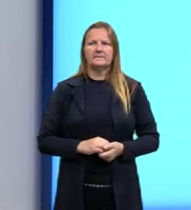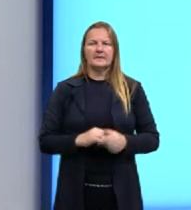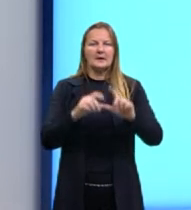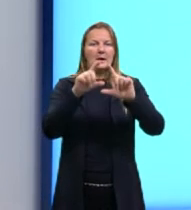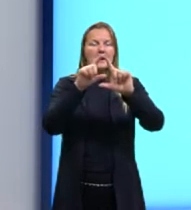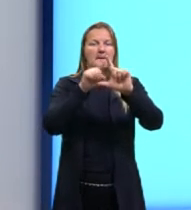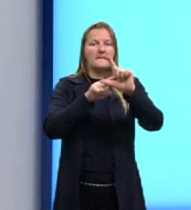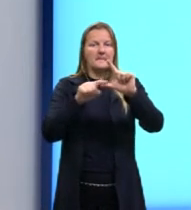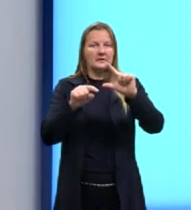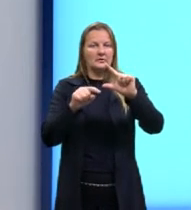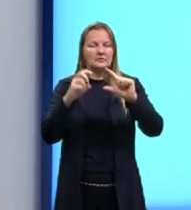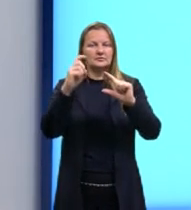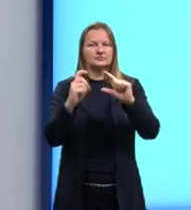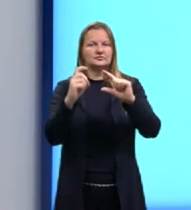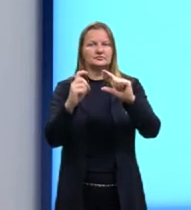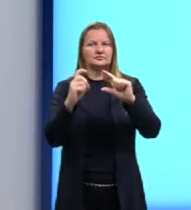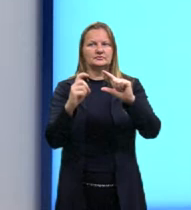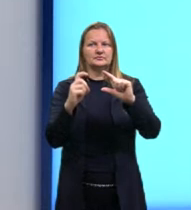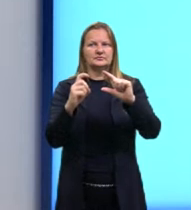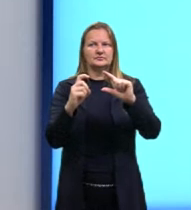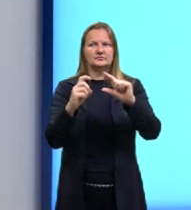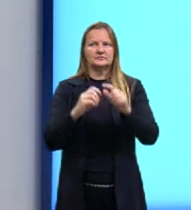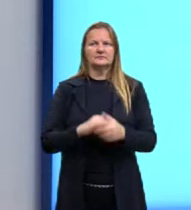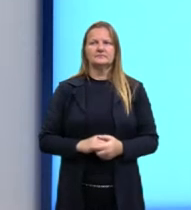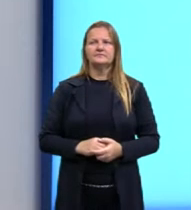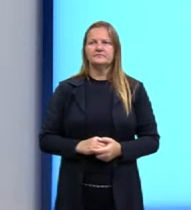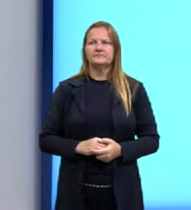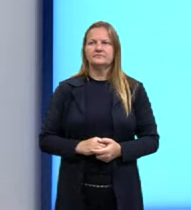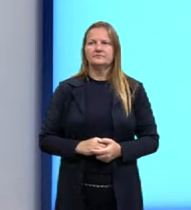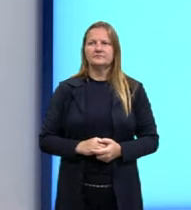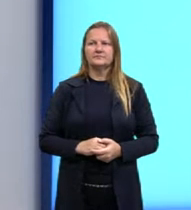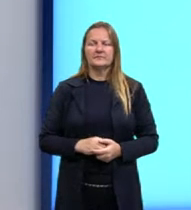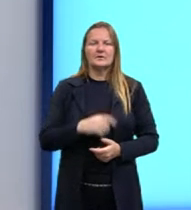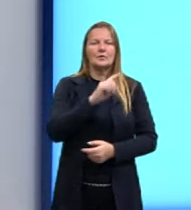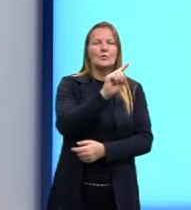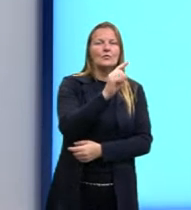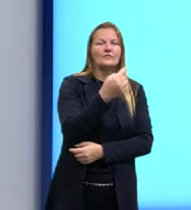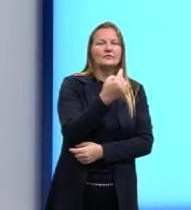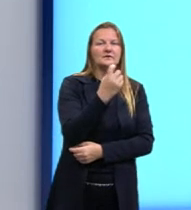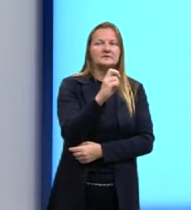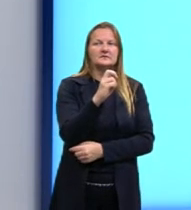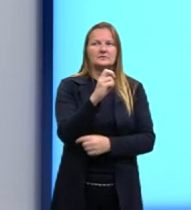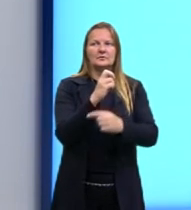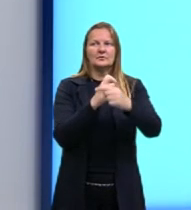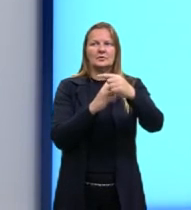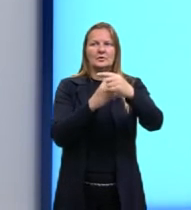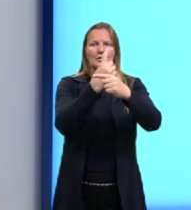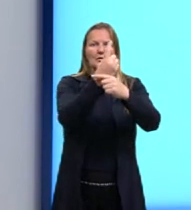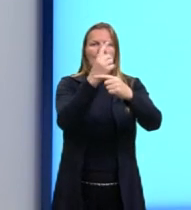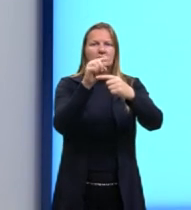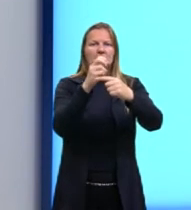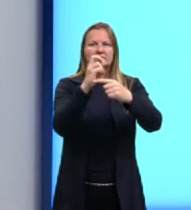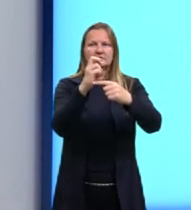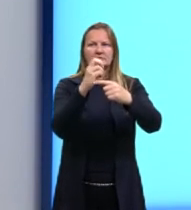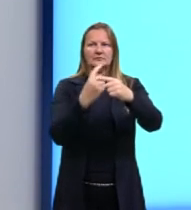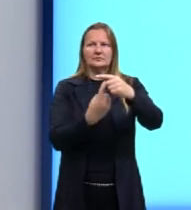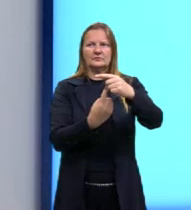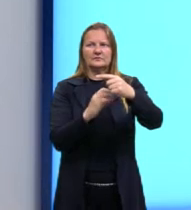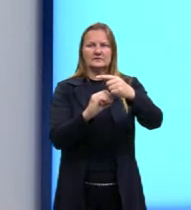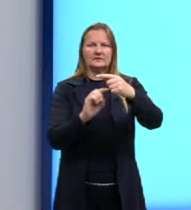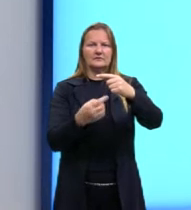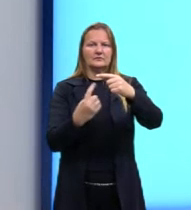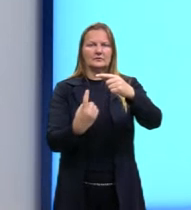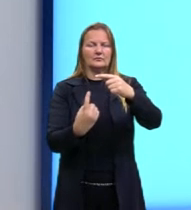e aí a gente consegue efetuar a divisão né 1,5 dividido por 0,1 resulta em